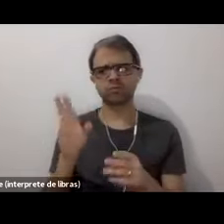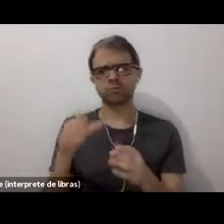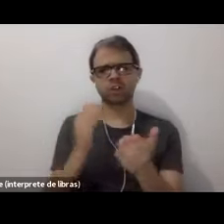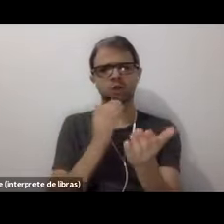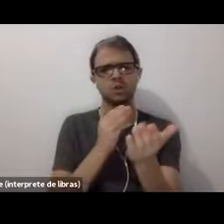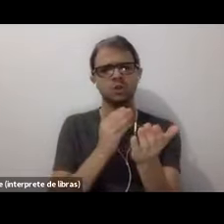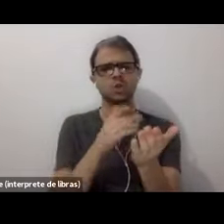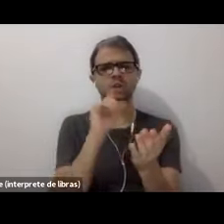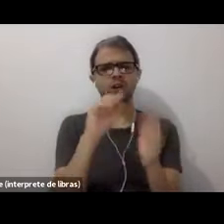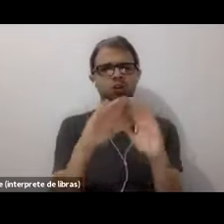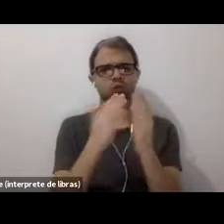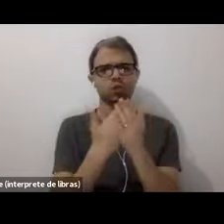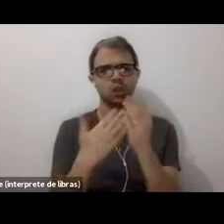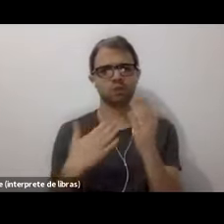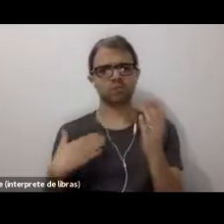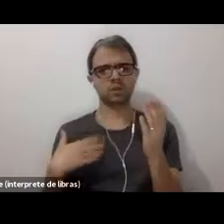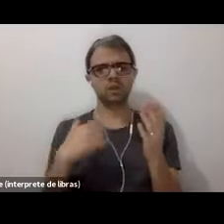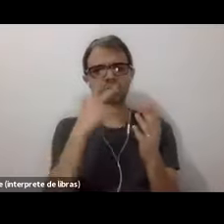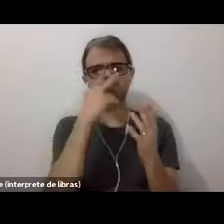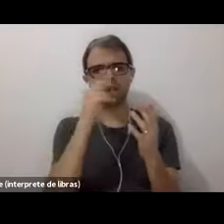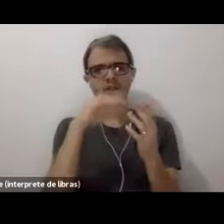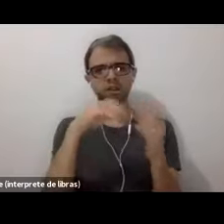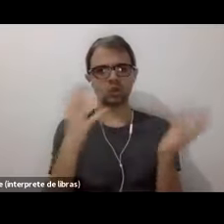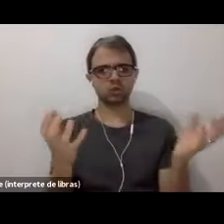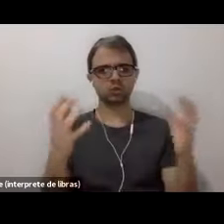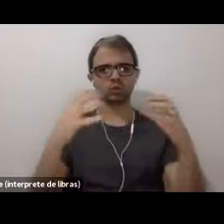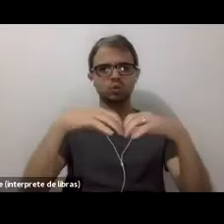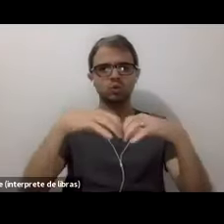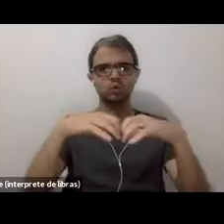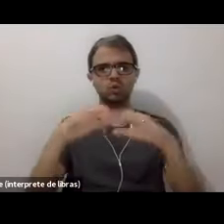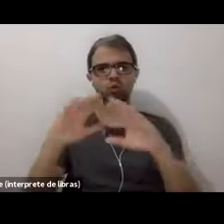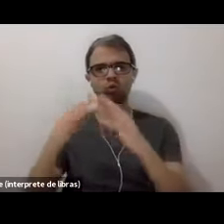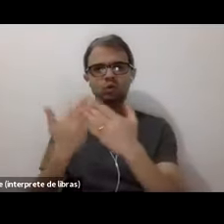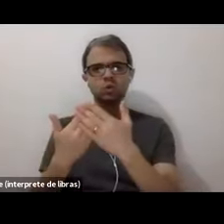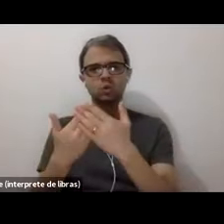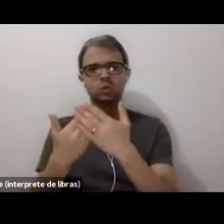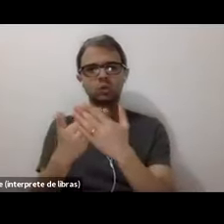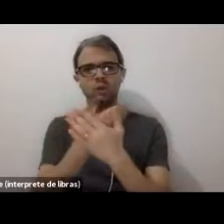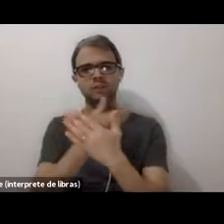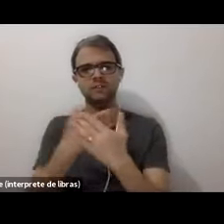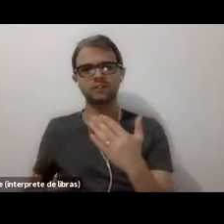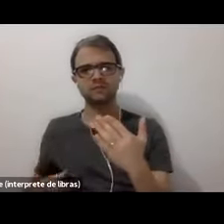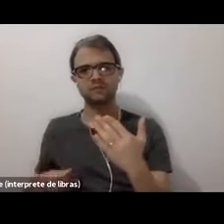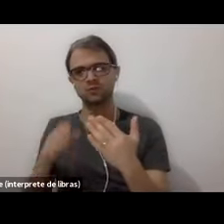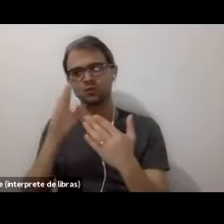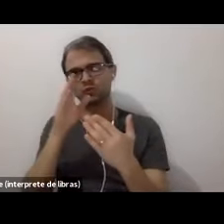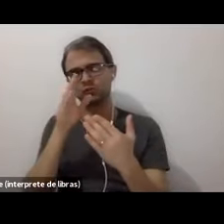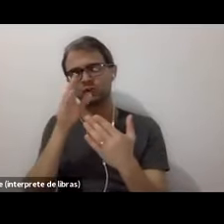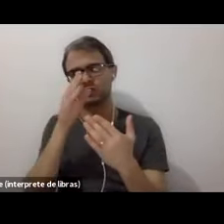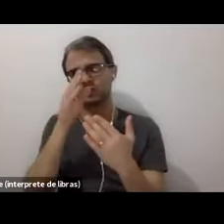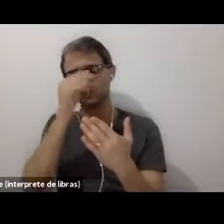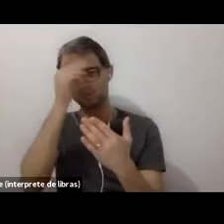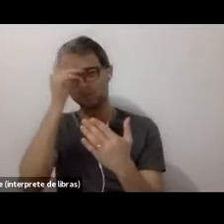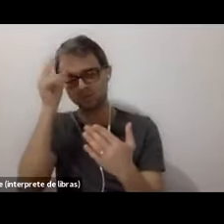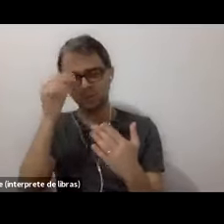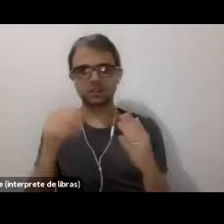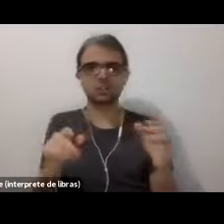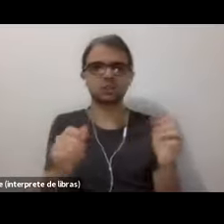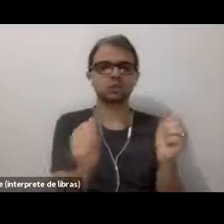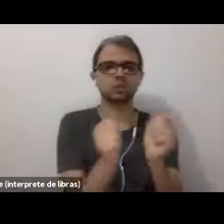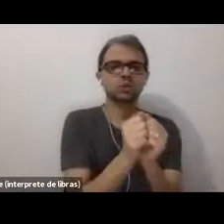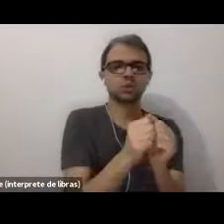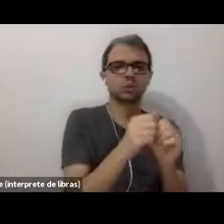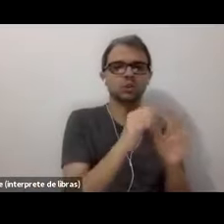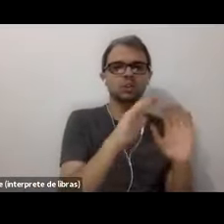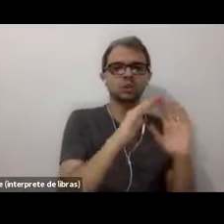privada, e a gente se encontra nesses locais e as falas são muito semelhantes, a preocupação é a mesma. Então, como agora,